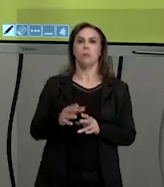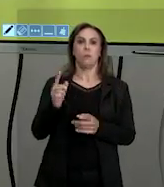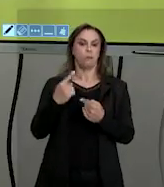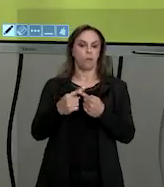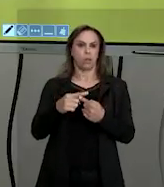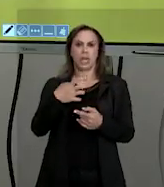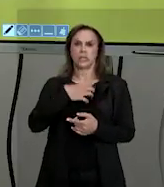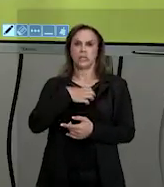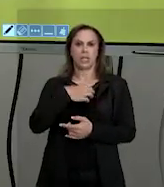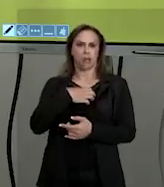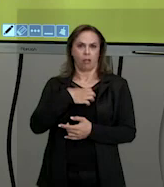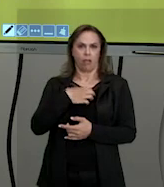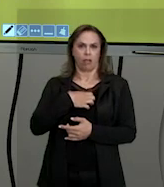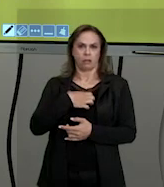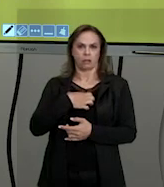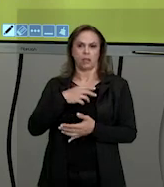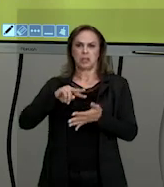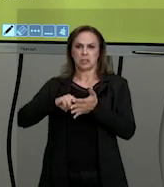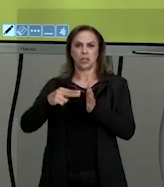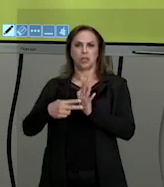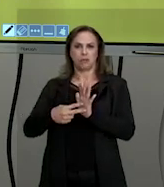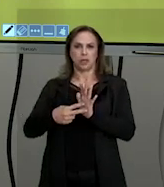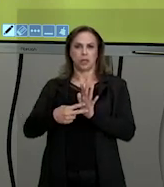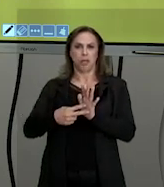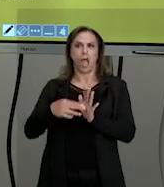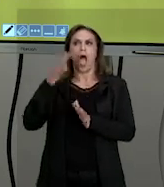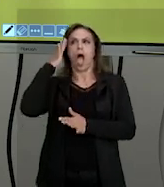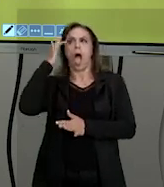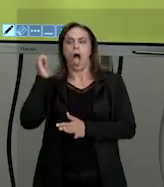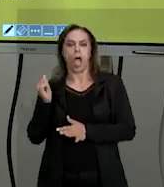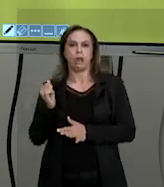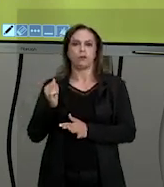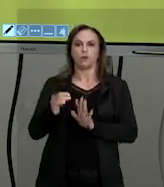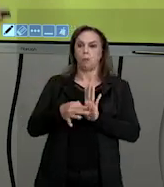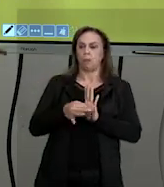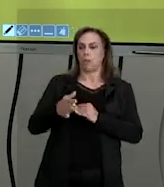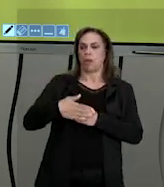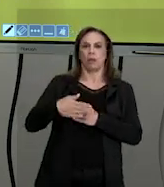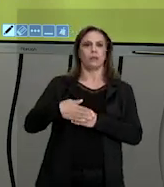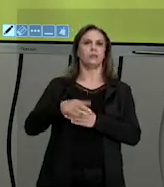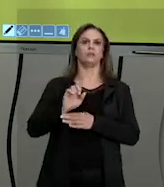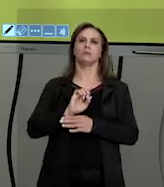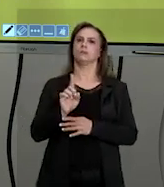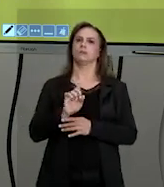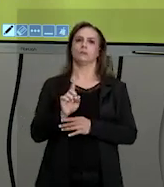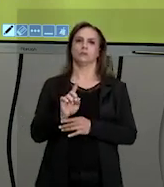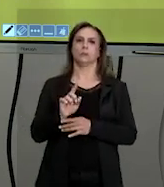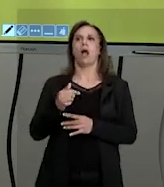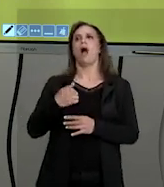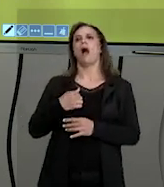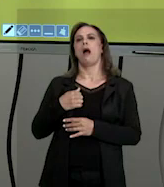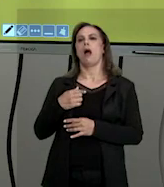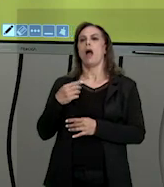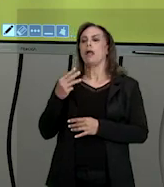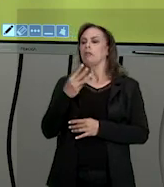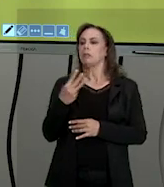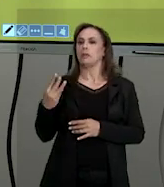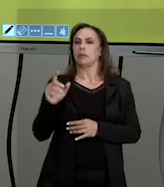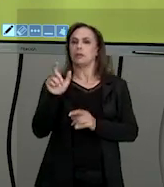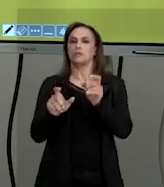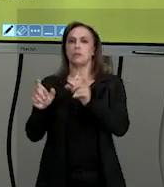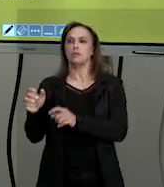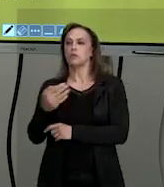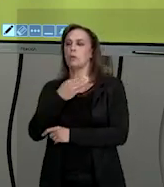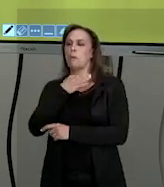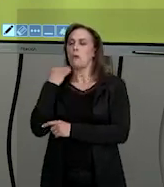né? Eu acho que essas 33 mortes estão relacionadas com a vacinação, mas a ciência não está nem